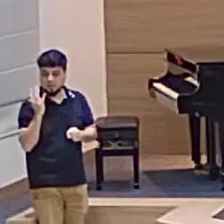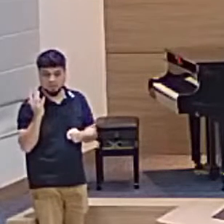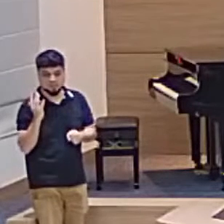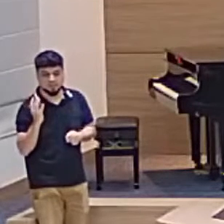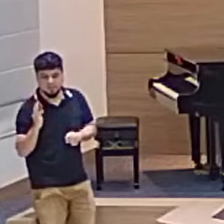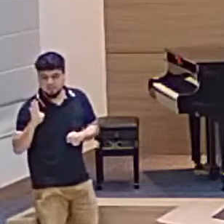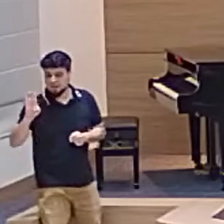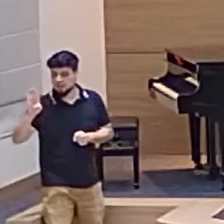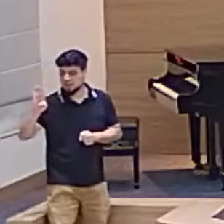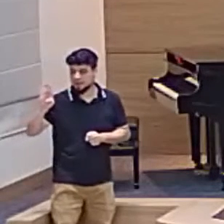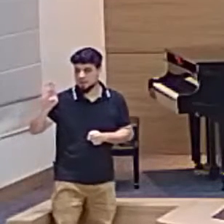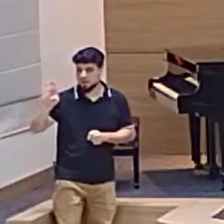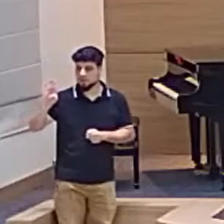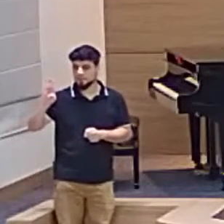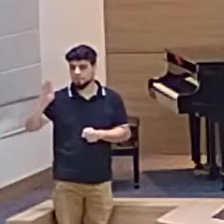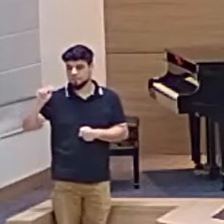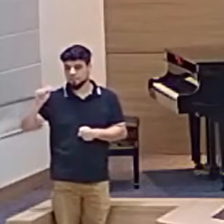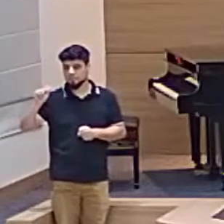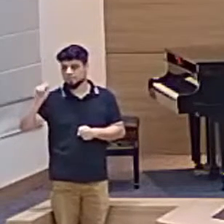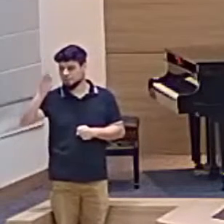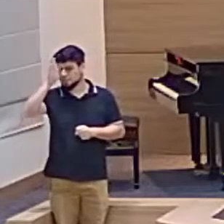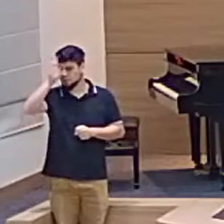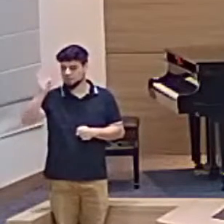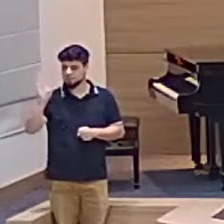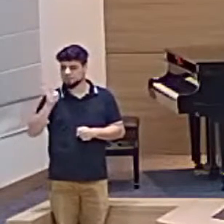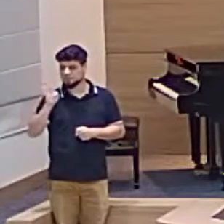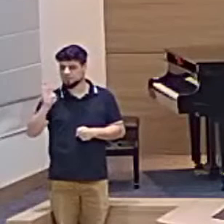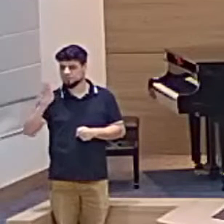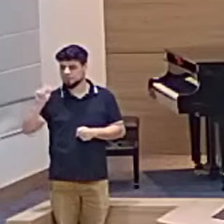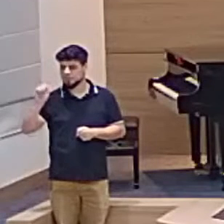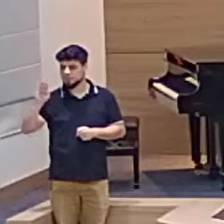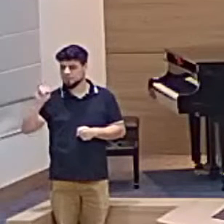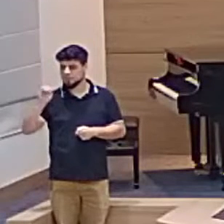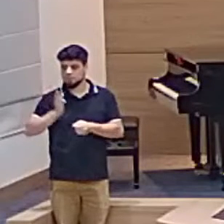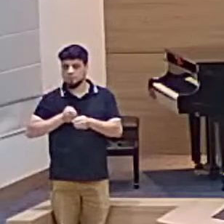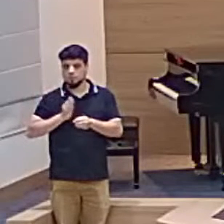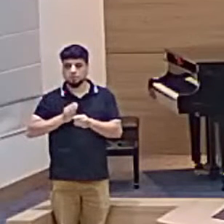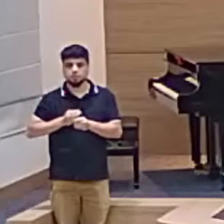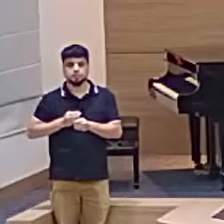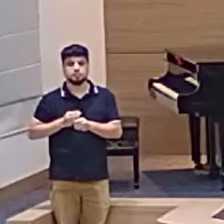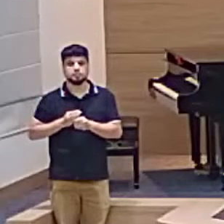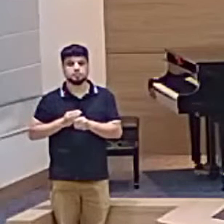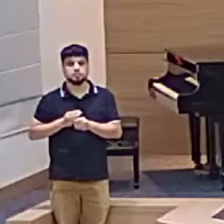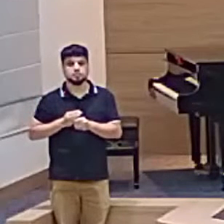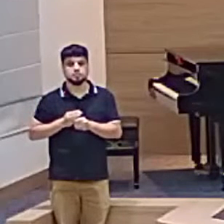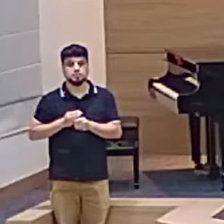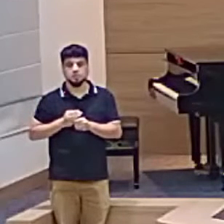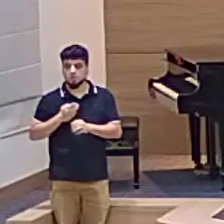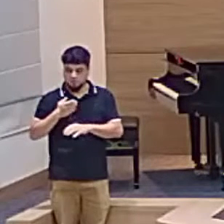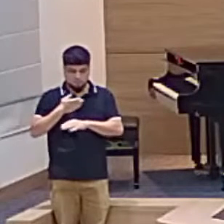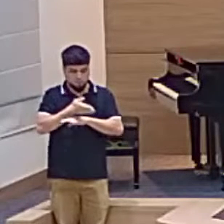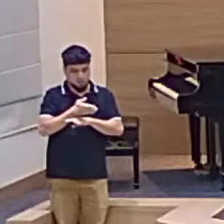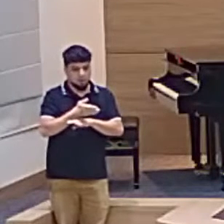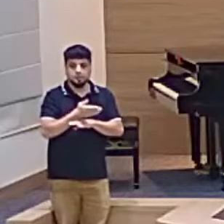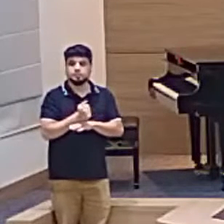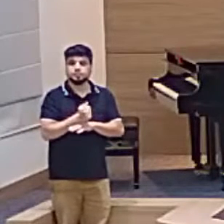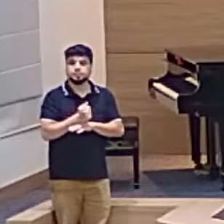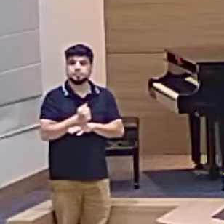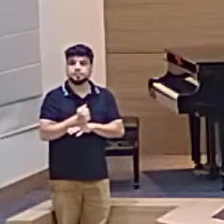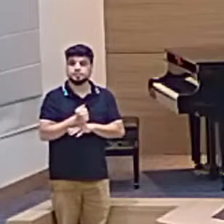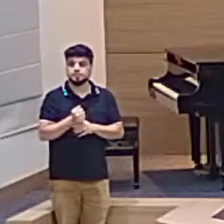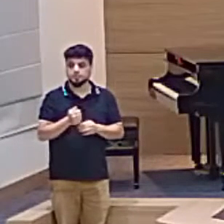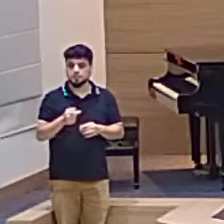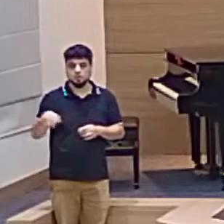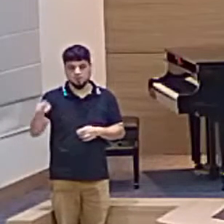de Israel e pede uma informação do que havia acontecido quem tá é participando dos cultos de domingo pela manhã nós